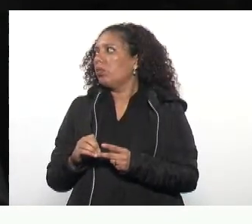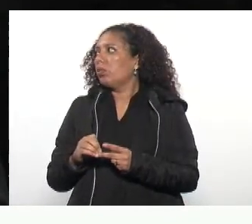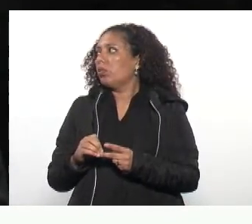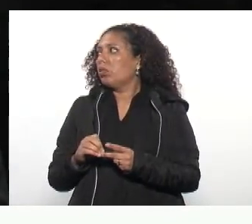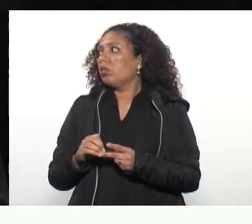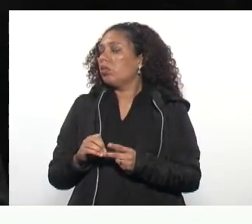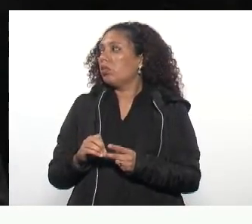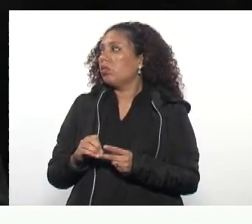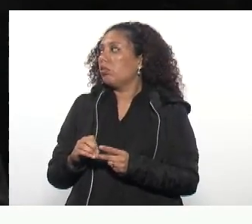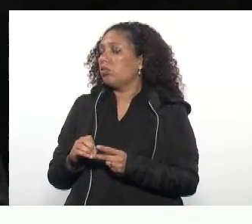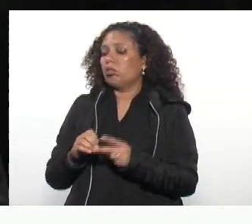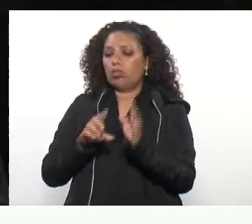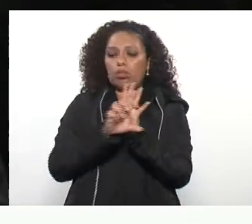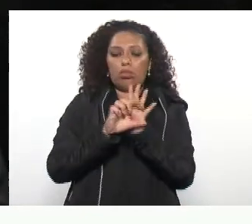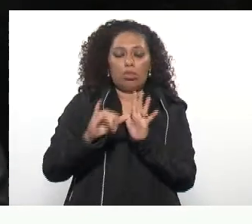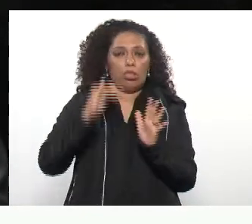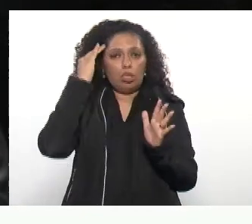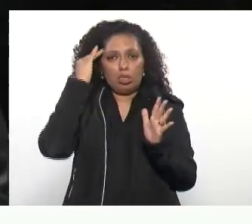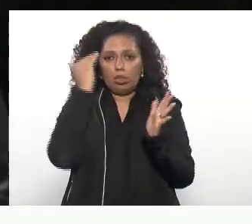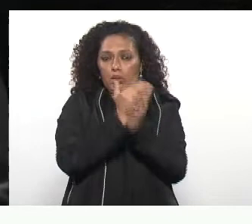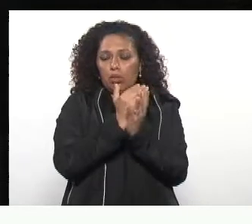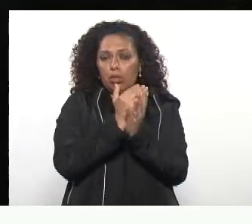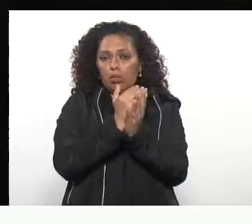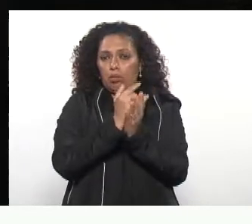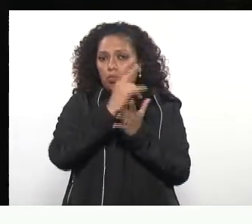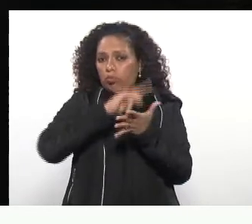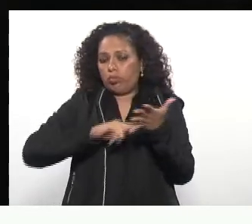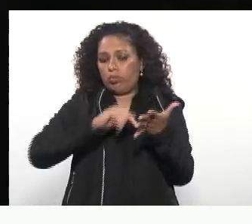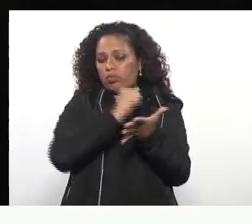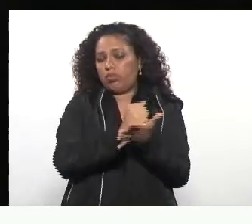A lei está aprovada. Ela não dá um prazo